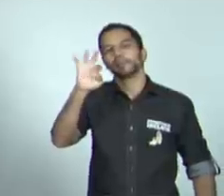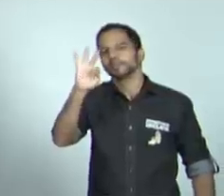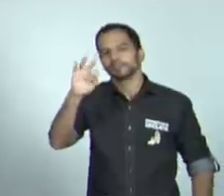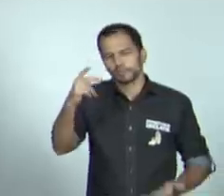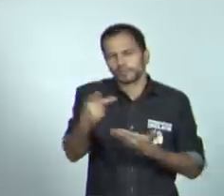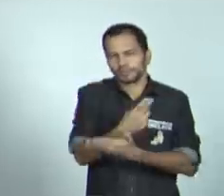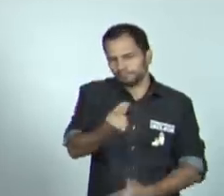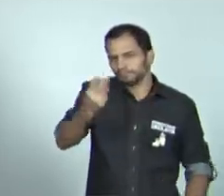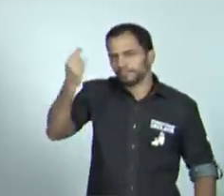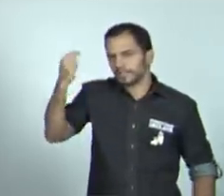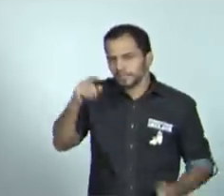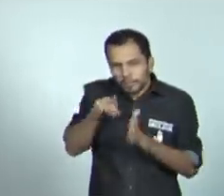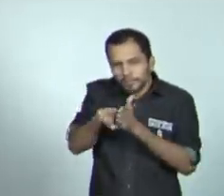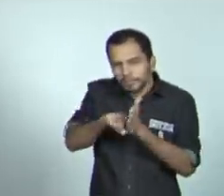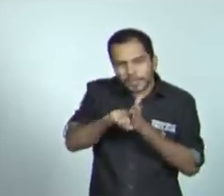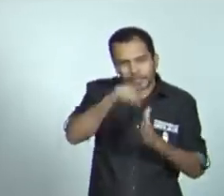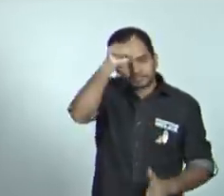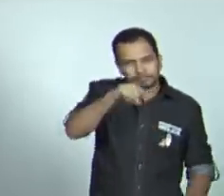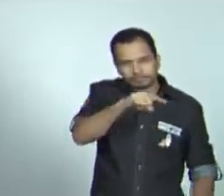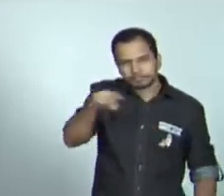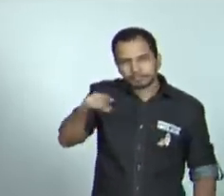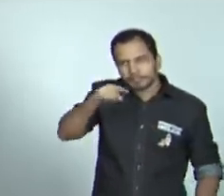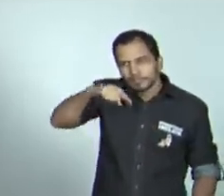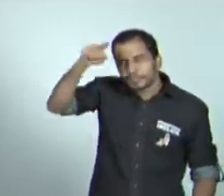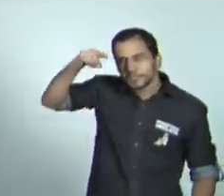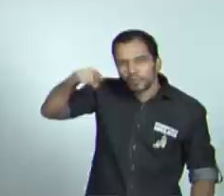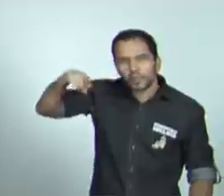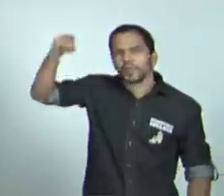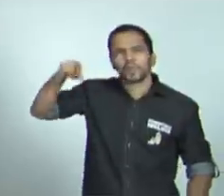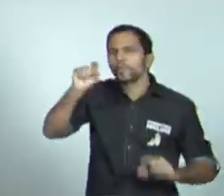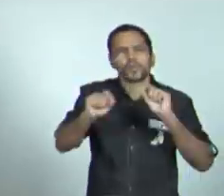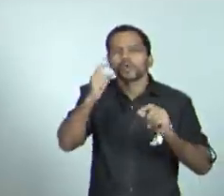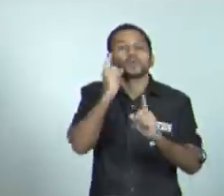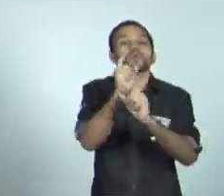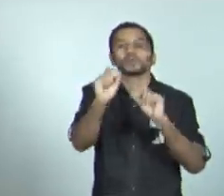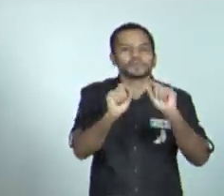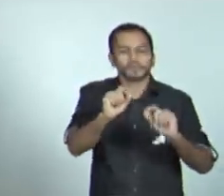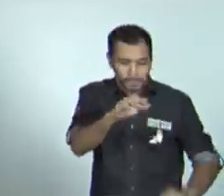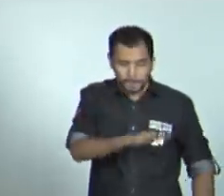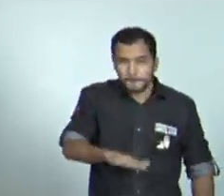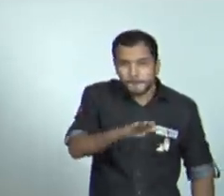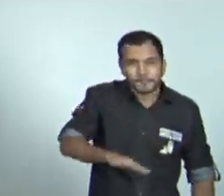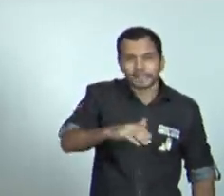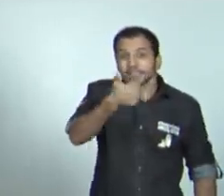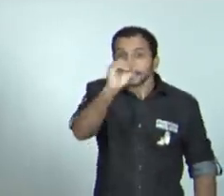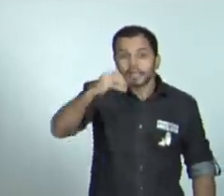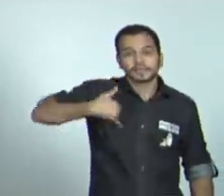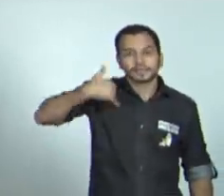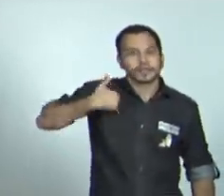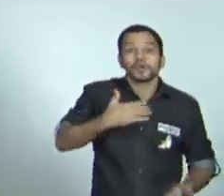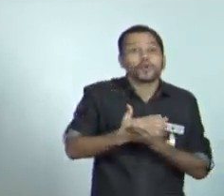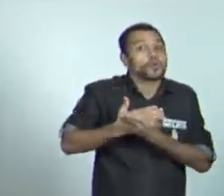e sabe que eles identificaram que crianças de 10 anos de idade começa a ter contato com as drogas